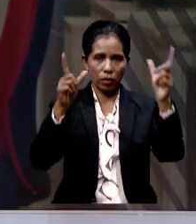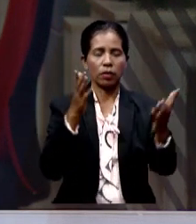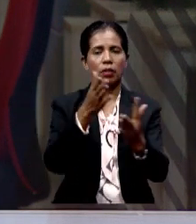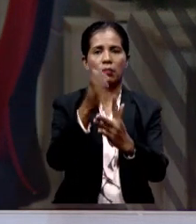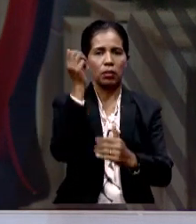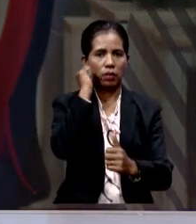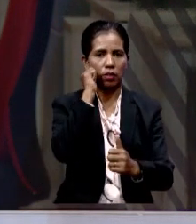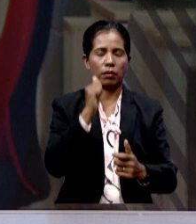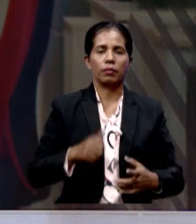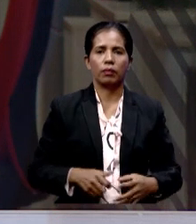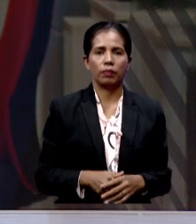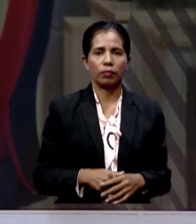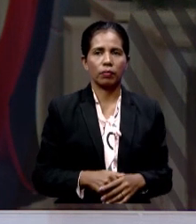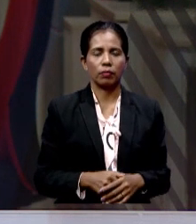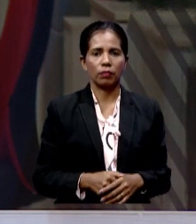ASEAN.